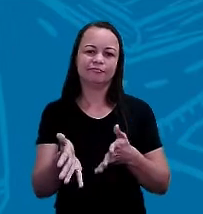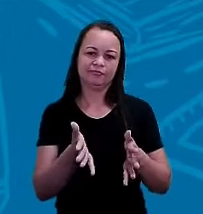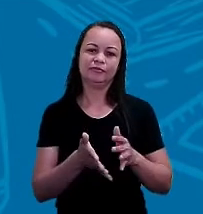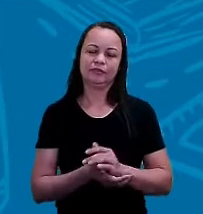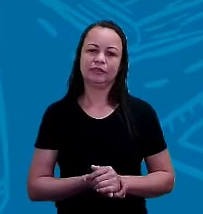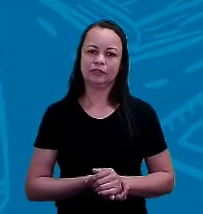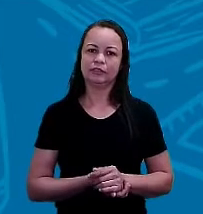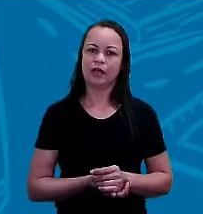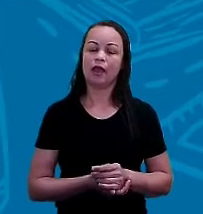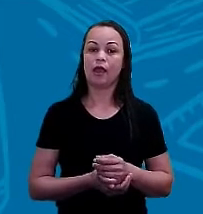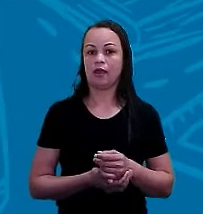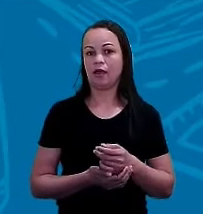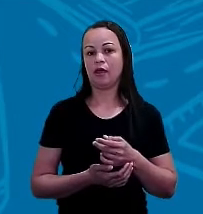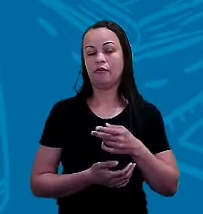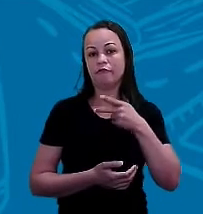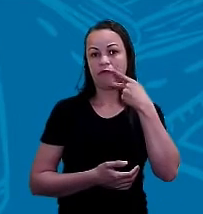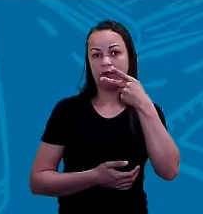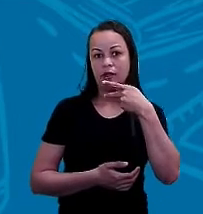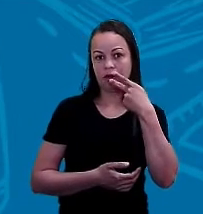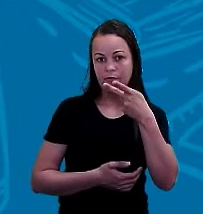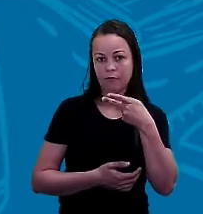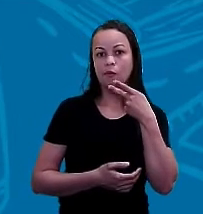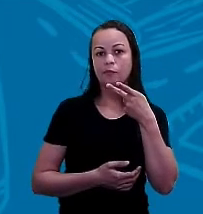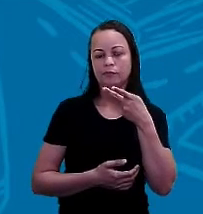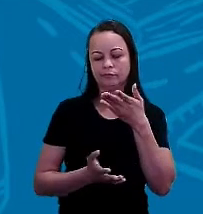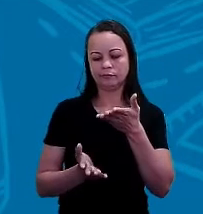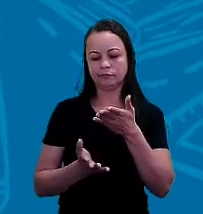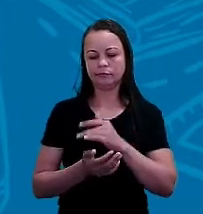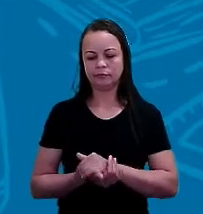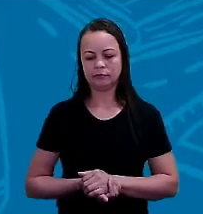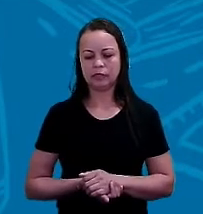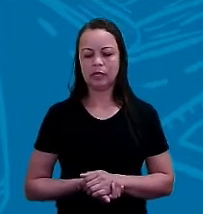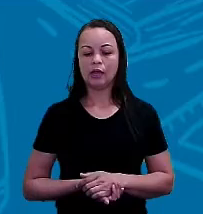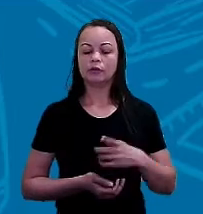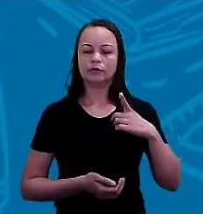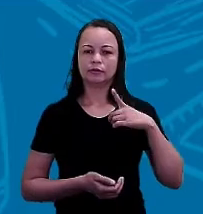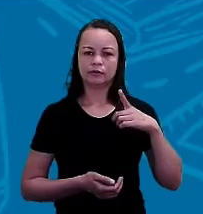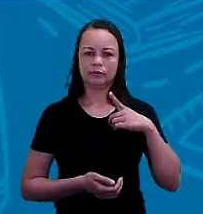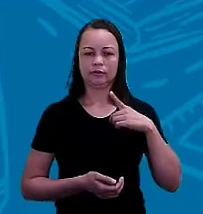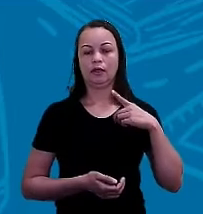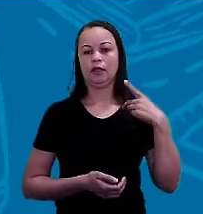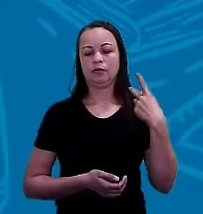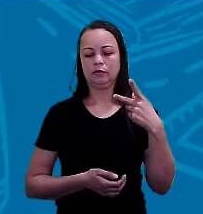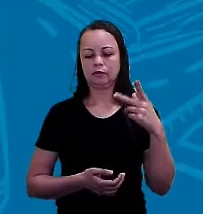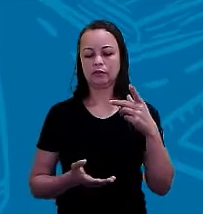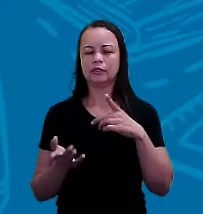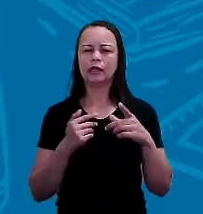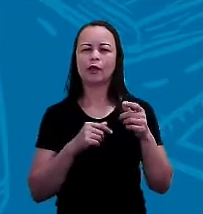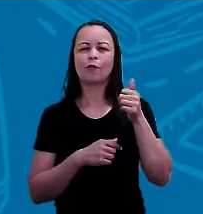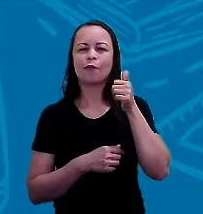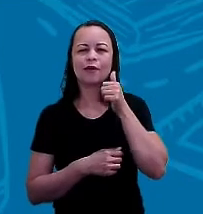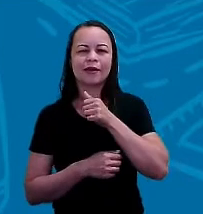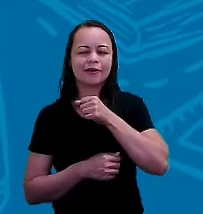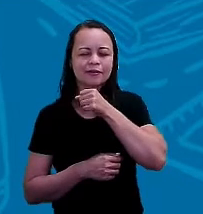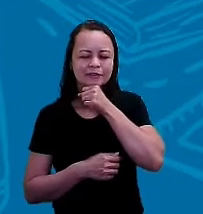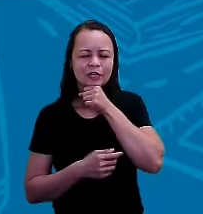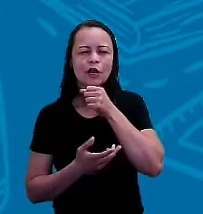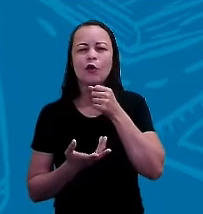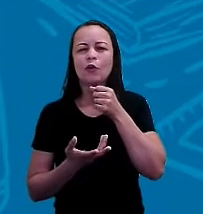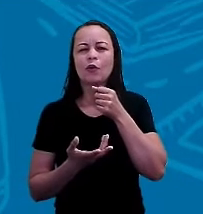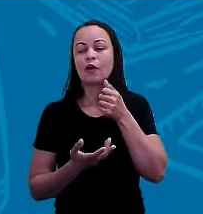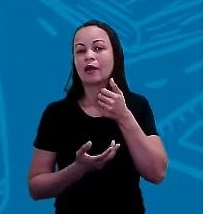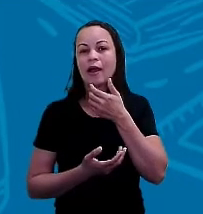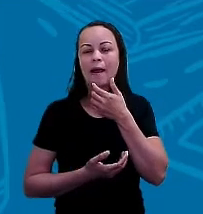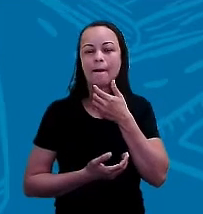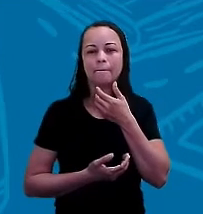verbalmente, tá? Temos aqui a nossa tataravó contou para nossa, quer dizer, a